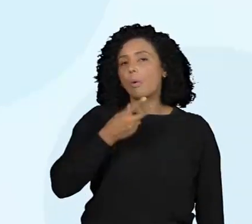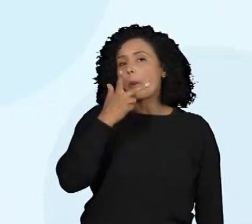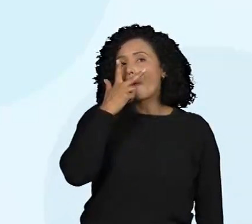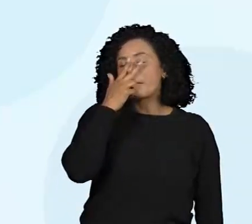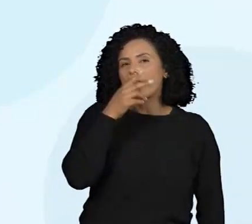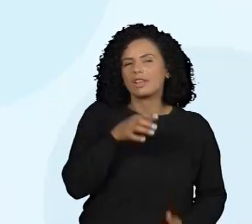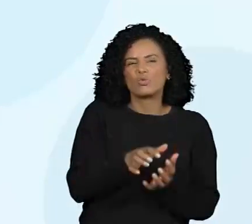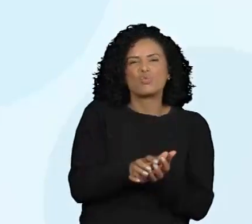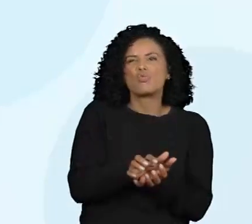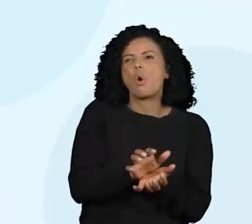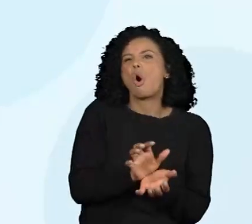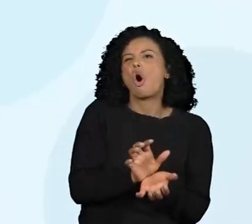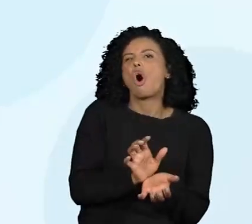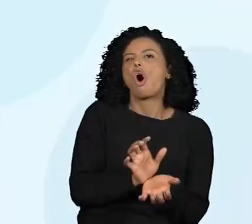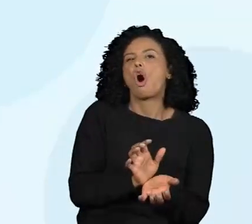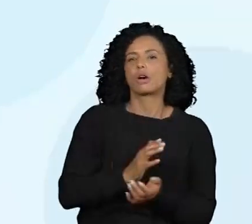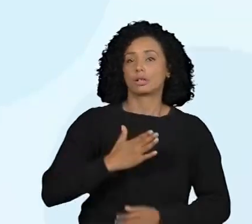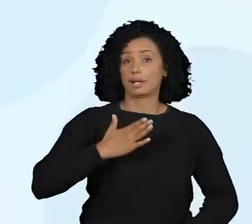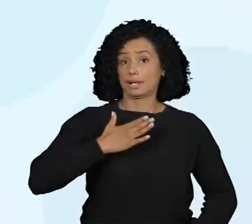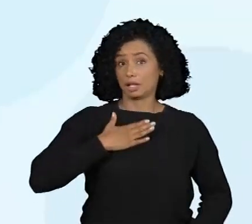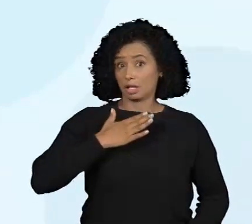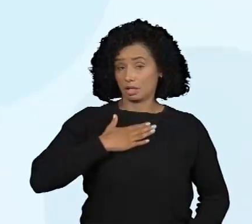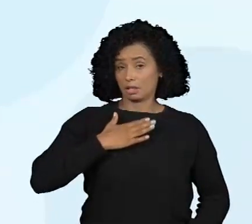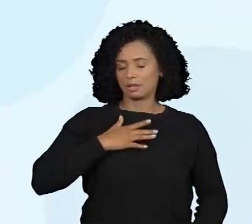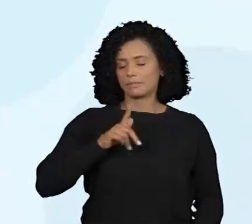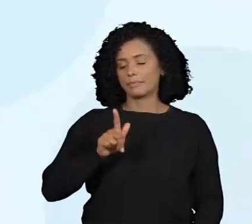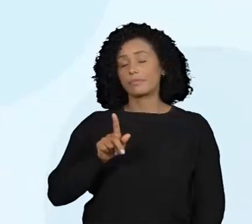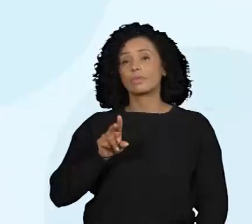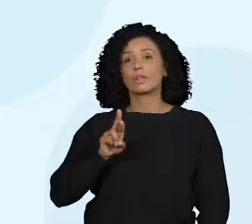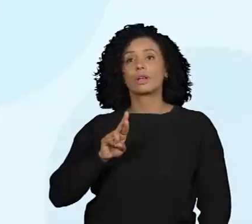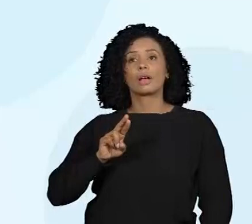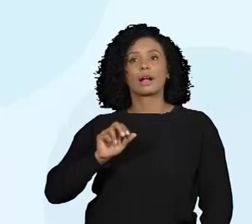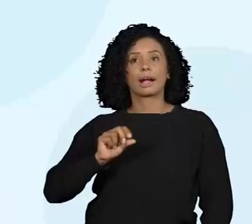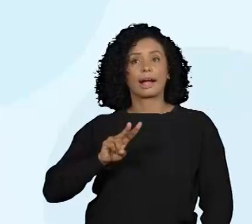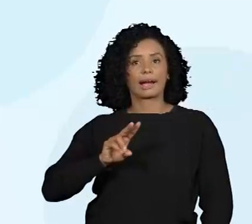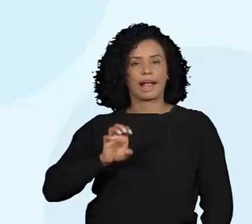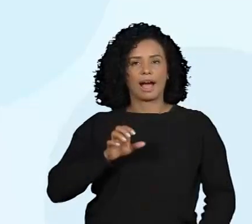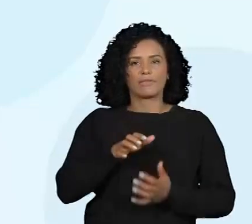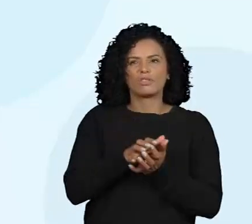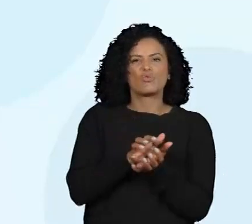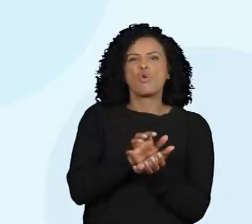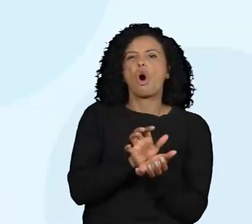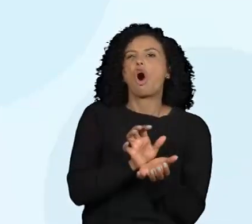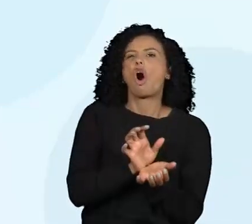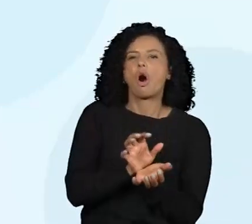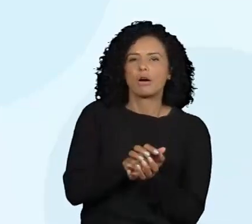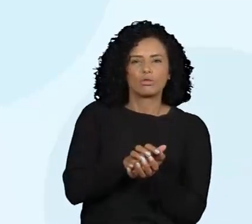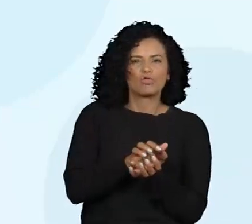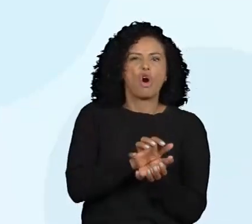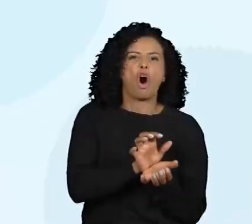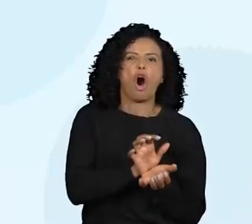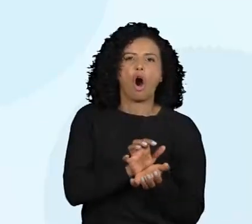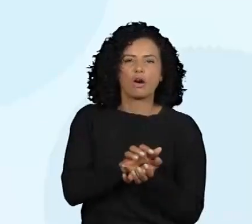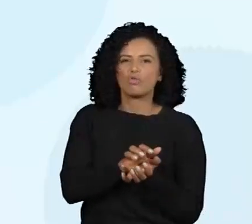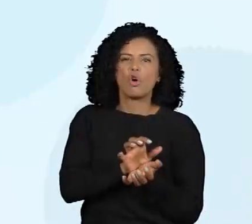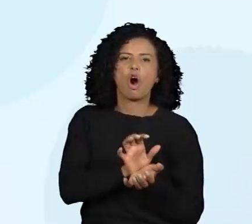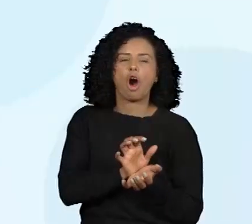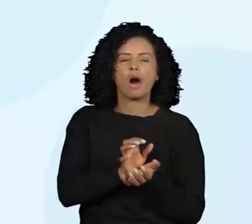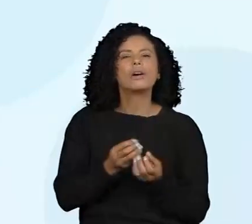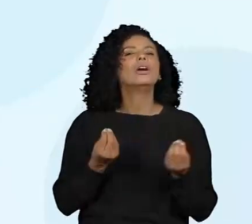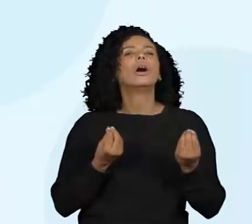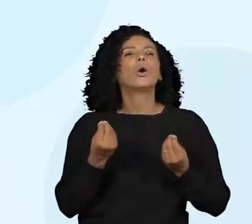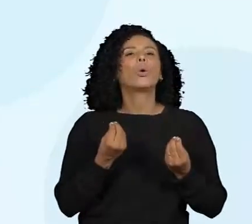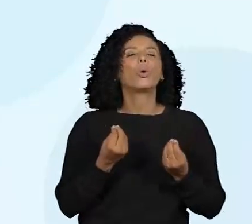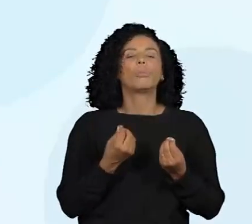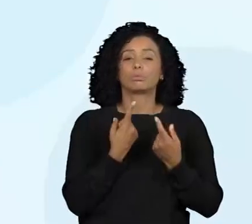esse ó ele é um o grave e o e a gente faz a gente canta aí mais